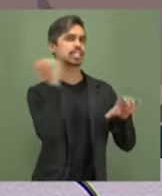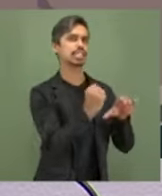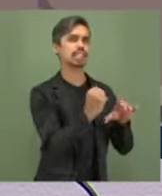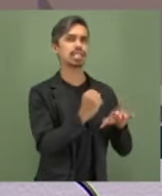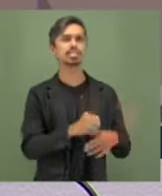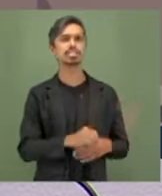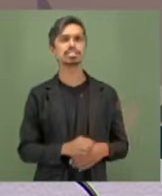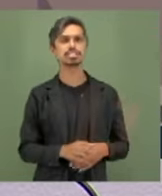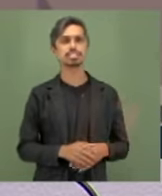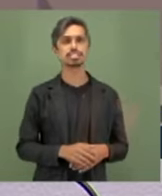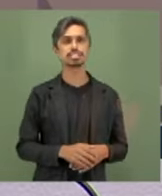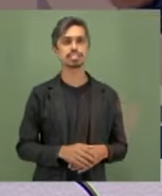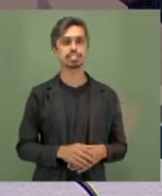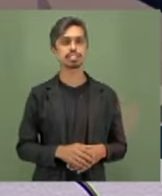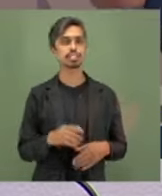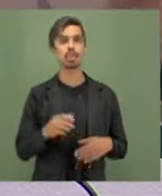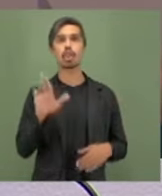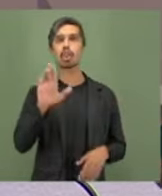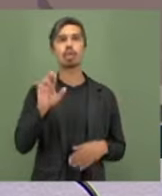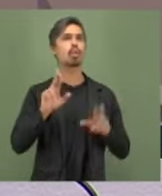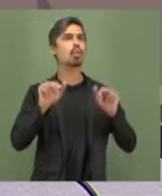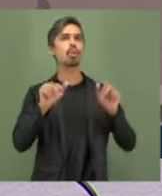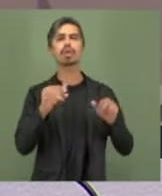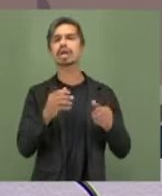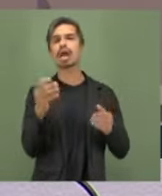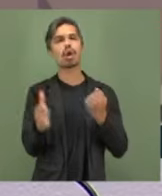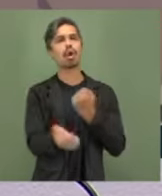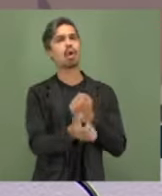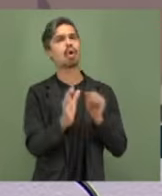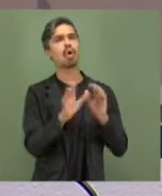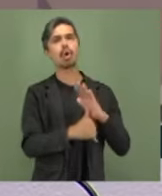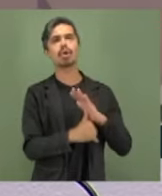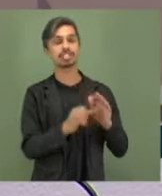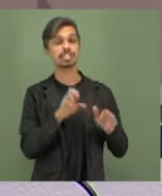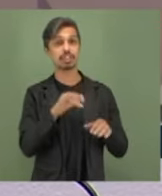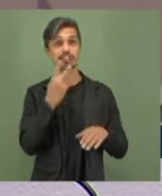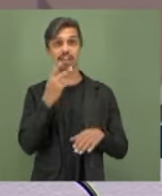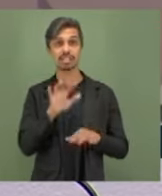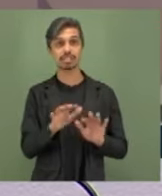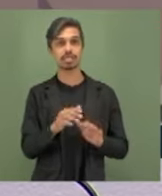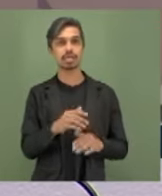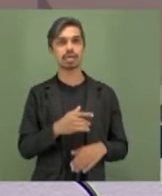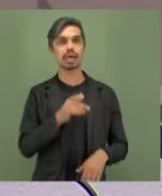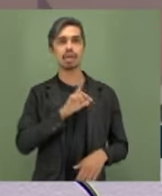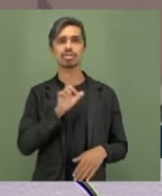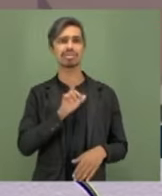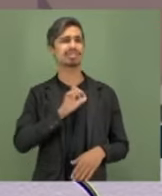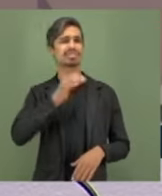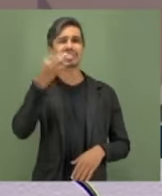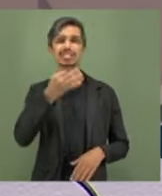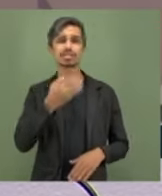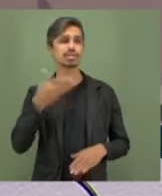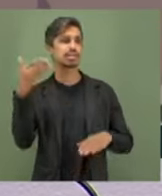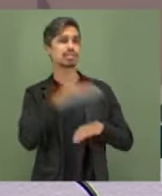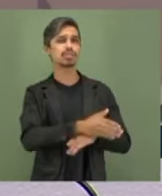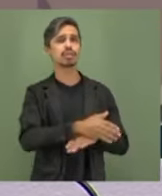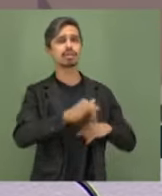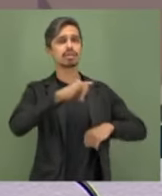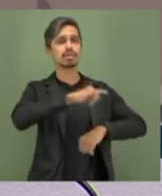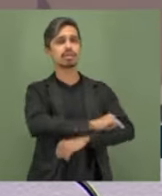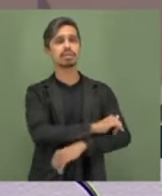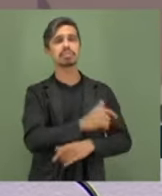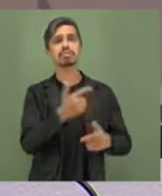que Lula nunca me roubou, se eu dissesse isto, eu tenho a certeza que eu tinha entrado no aeroporto sem